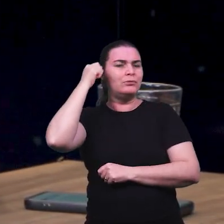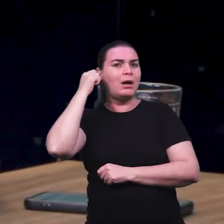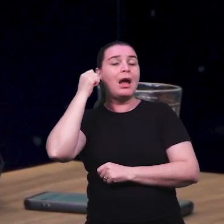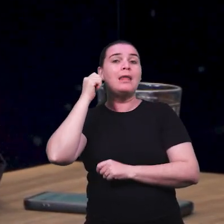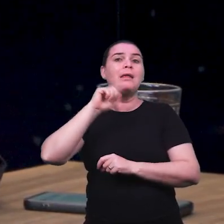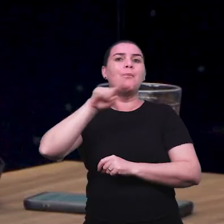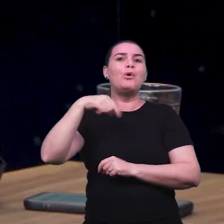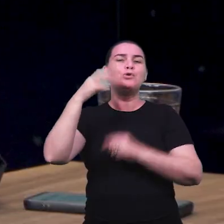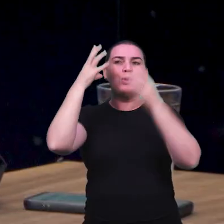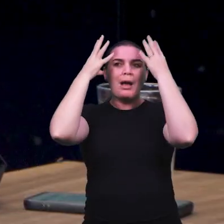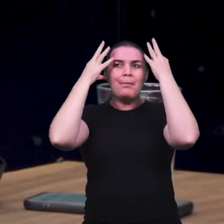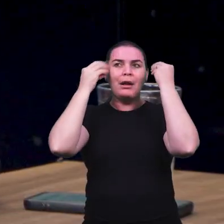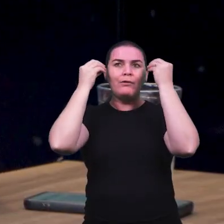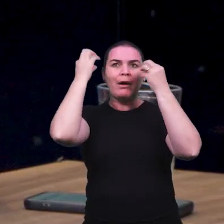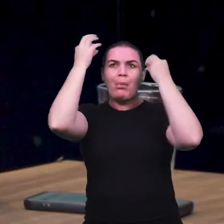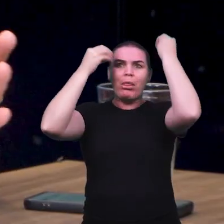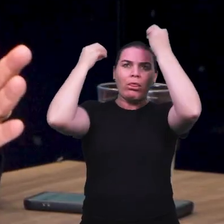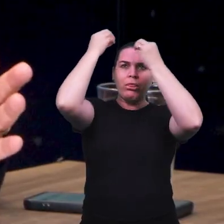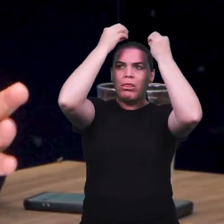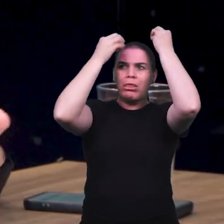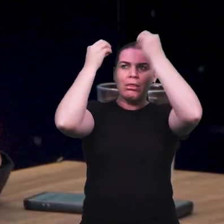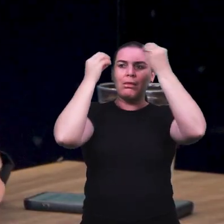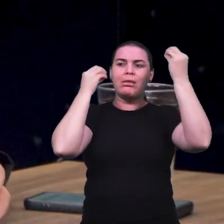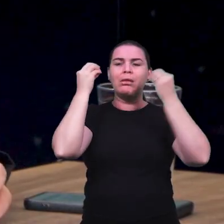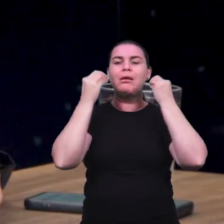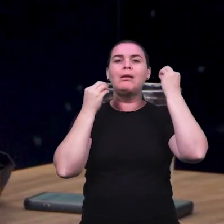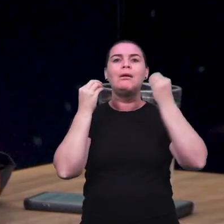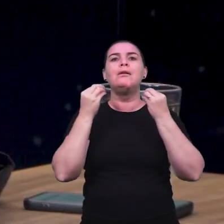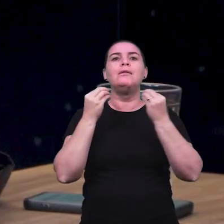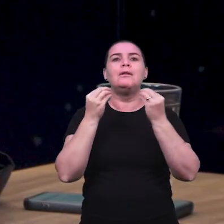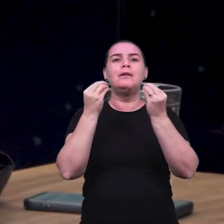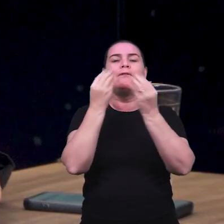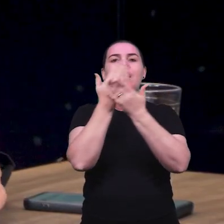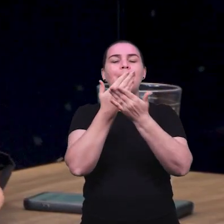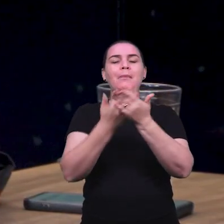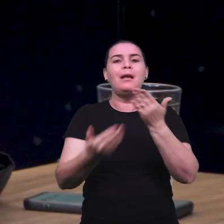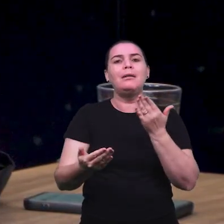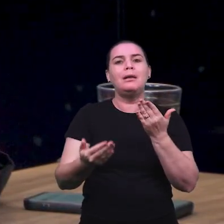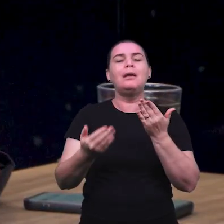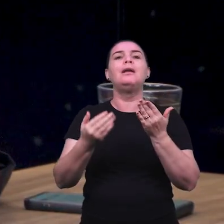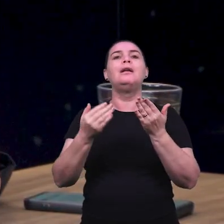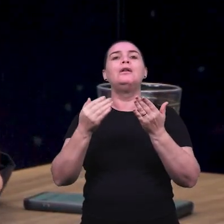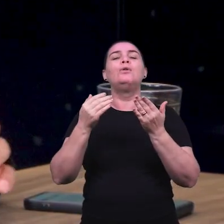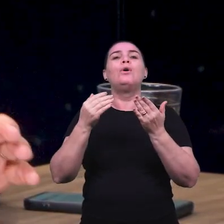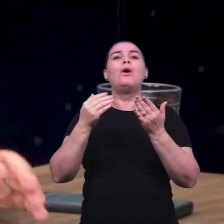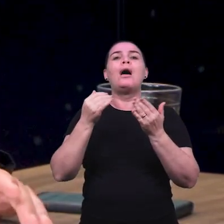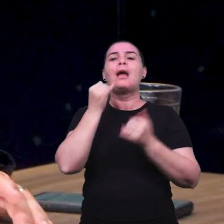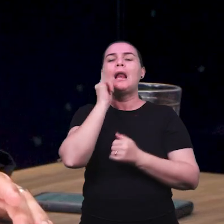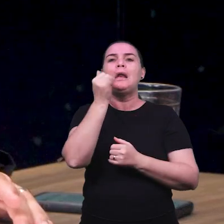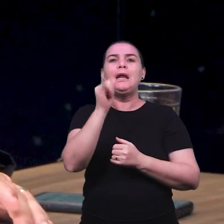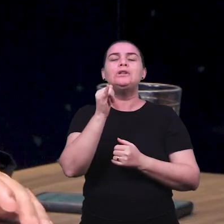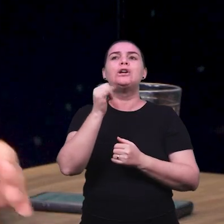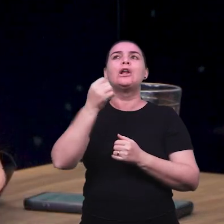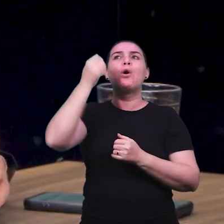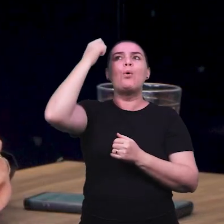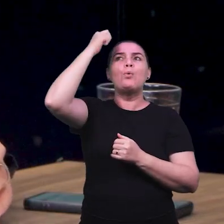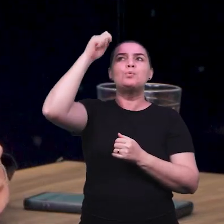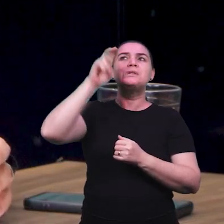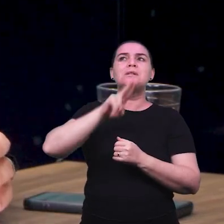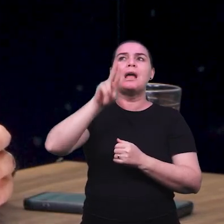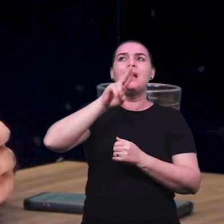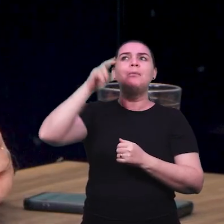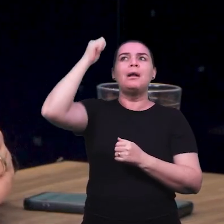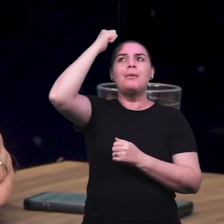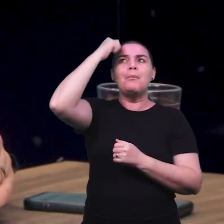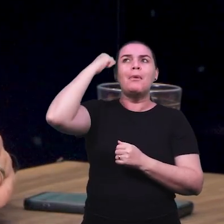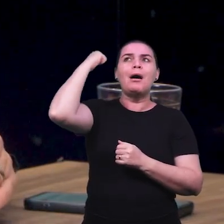né? E ali está agindo e o cabelo vai se atrapalhando, vai se perdendo aquela energia que eu coloquei para pentear o cabelo. Então, se eu